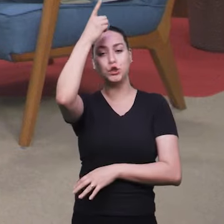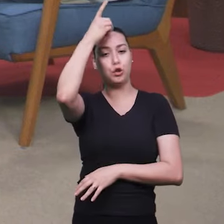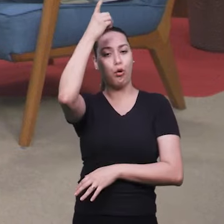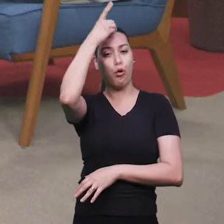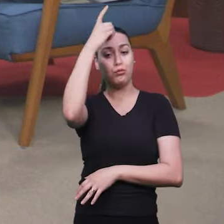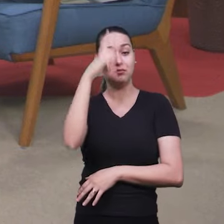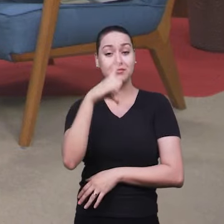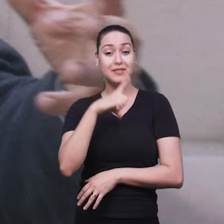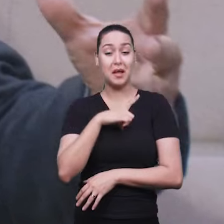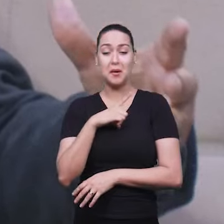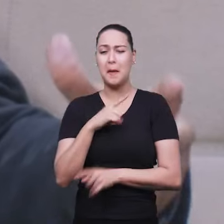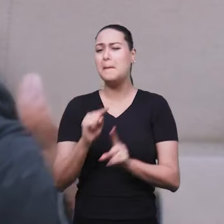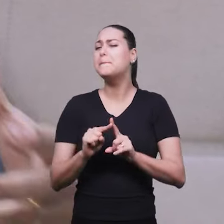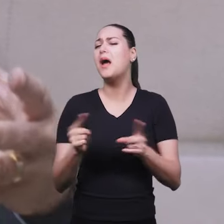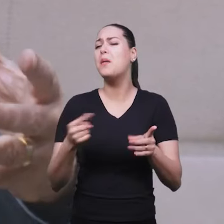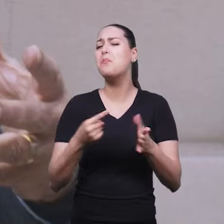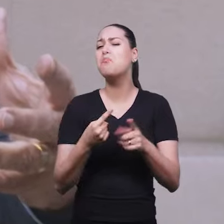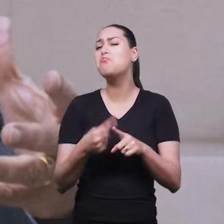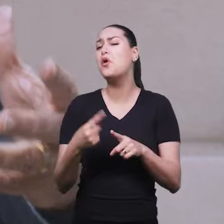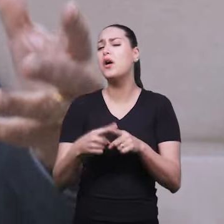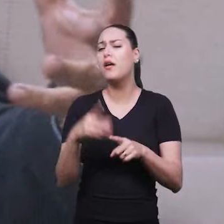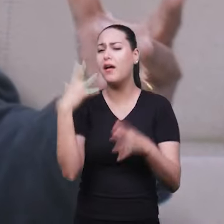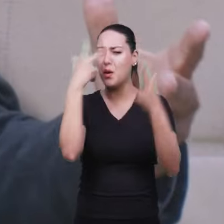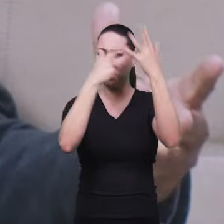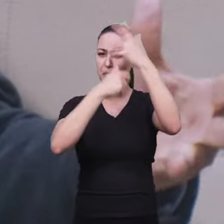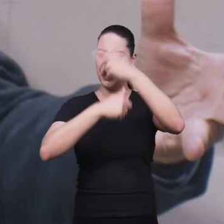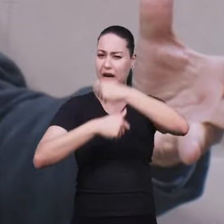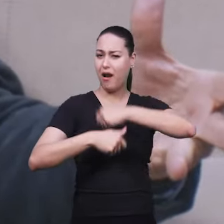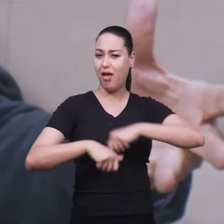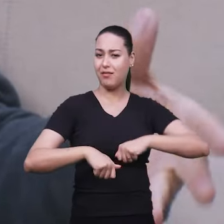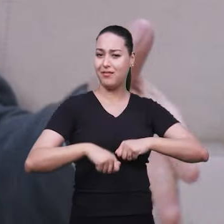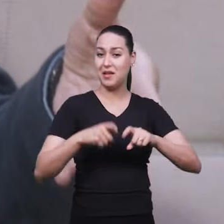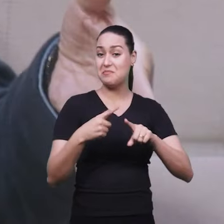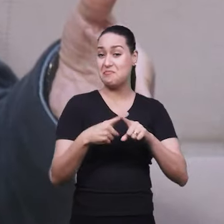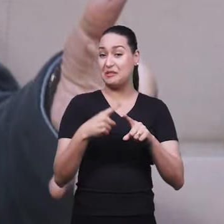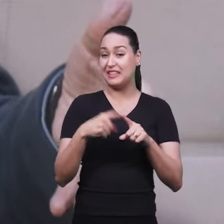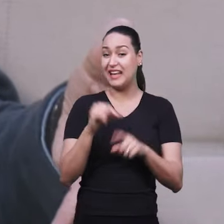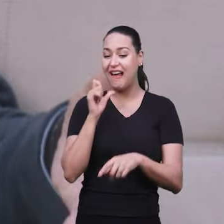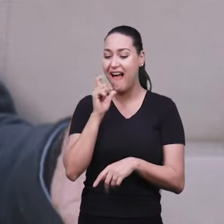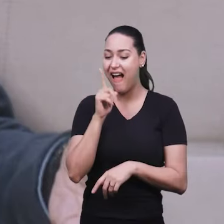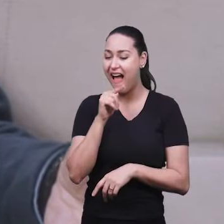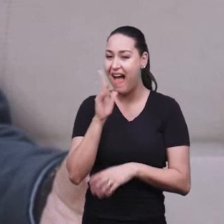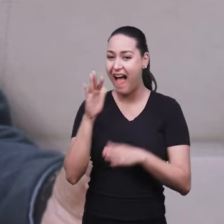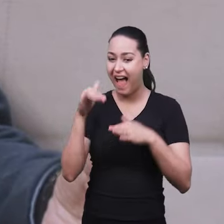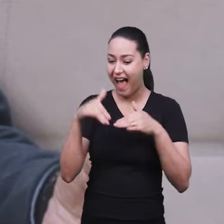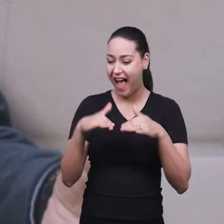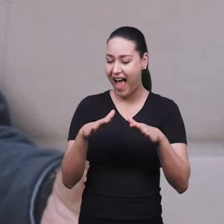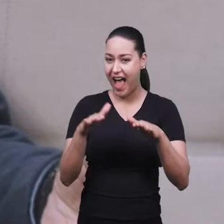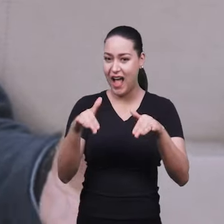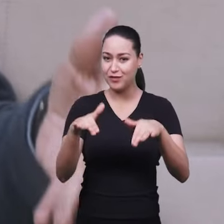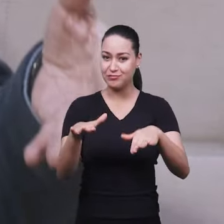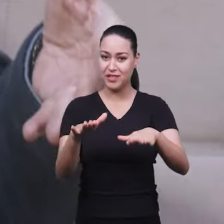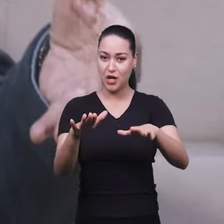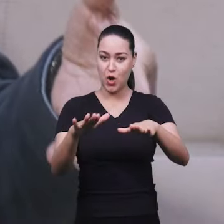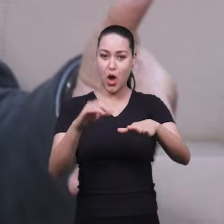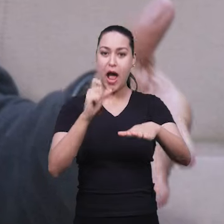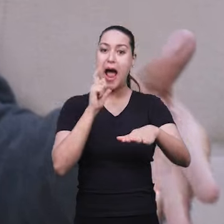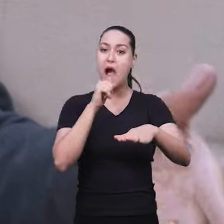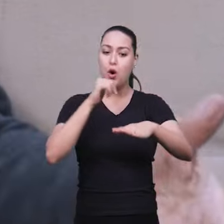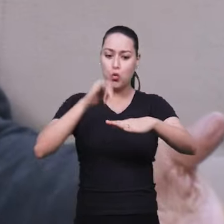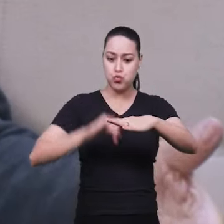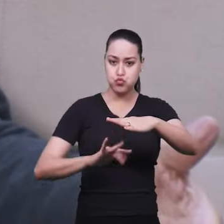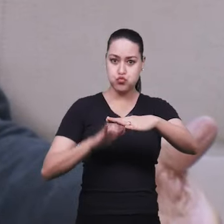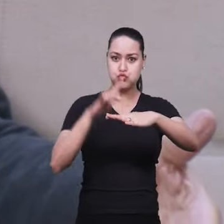espirituais. Mas por que ela é tão bela e tão formosa? Porque ao mesmo tempo, nesse jardim, tem um manancial. Glória a Deus. Tem uma